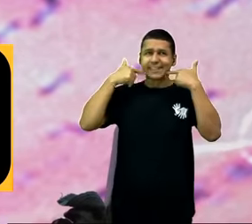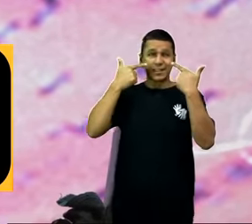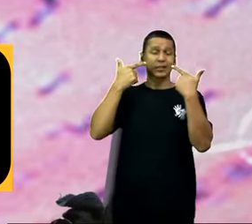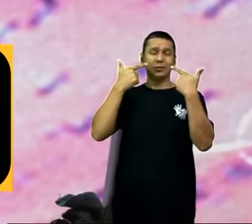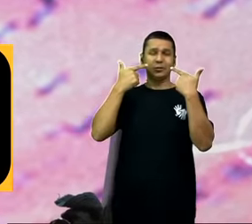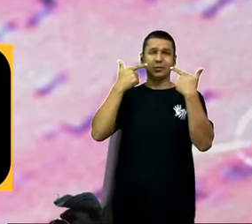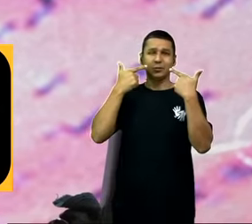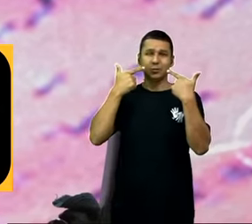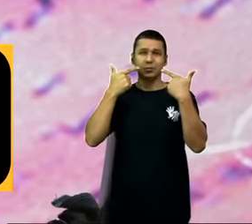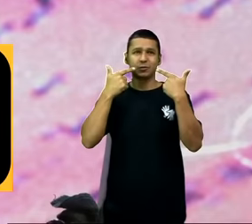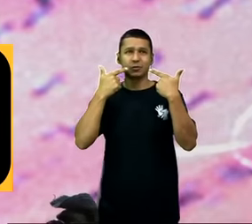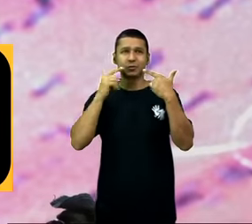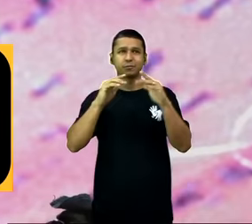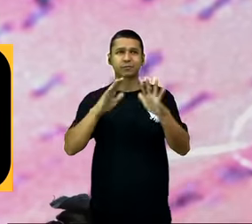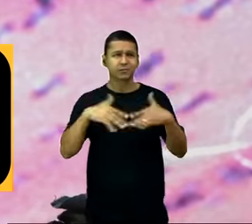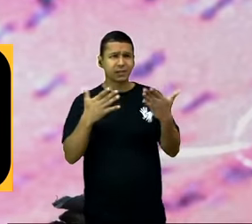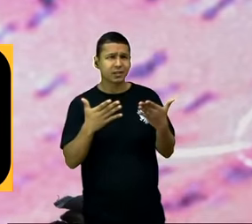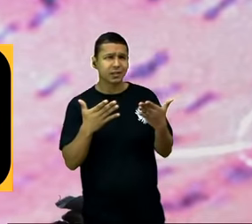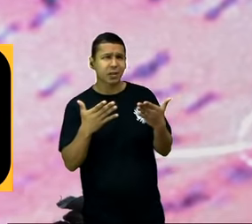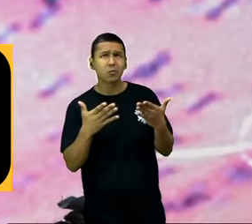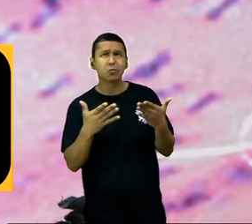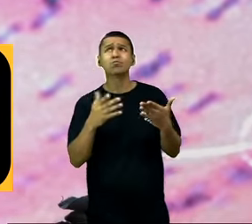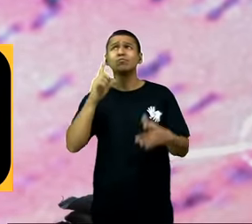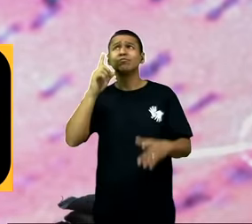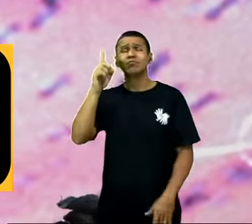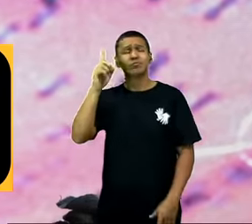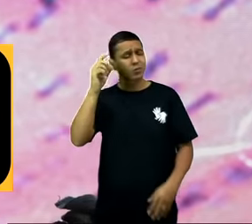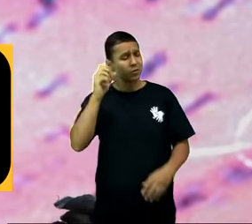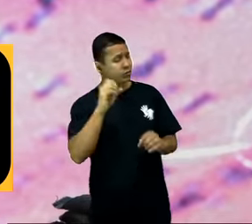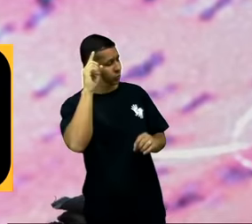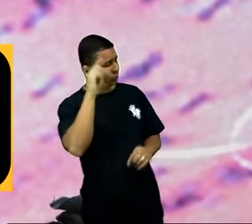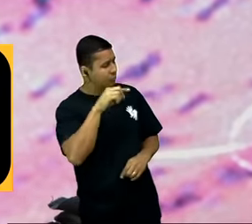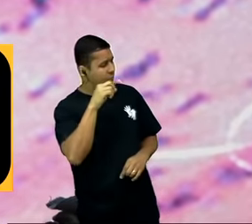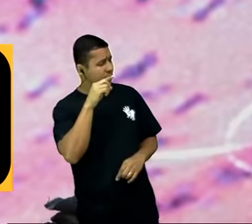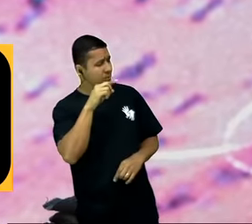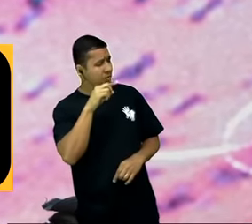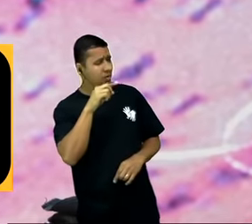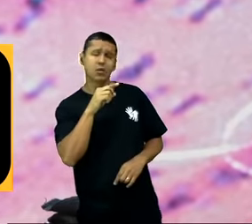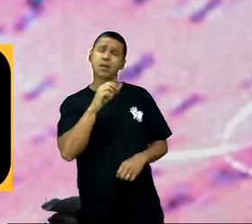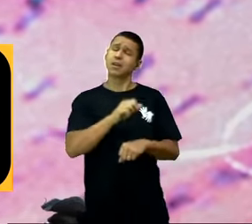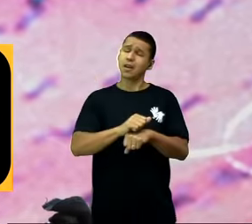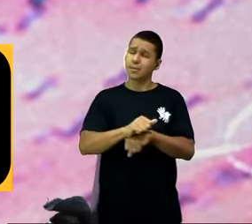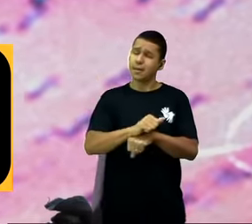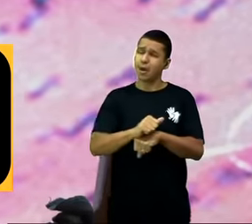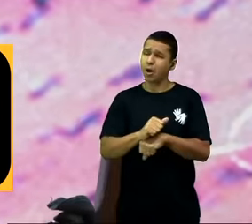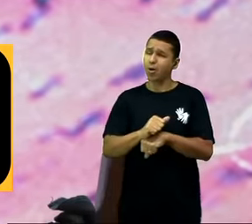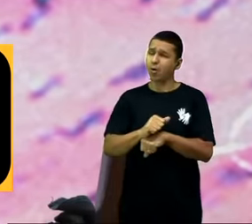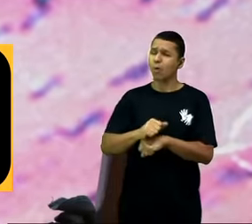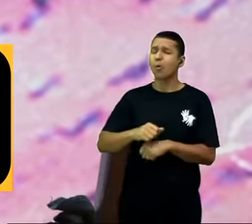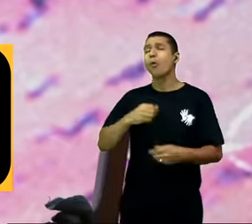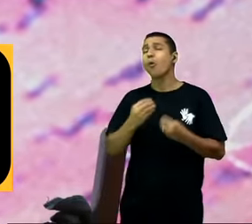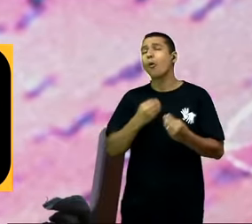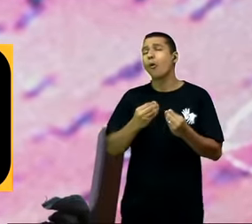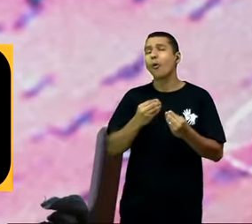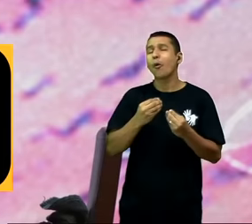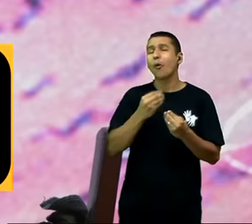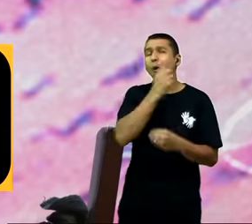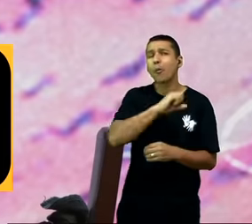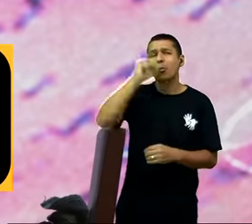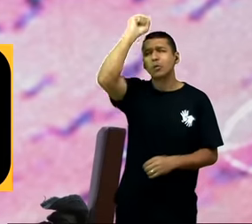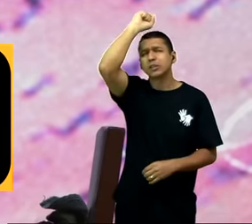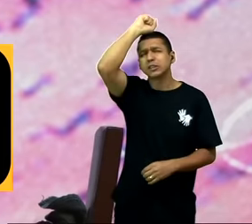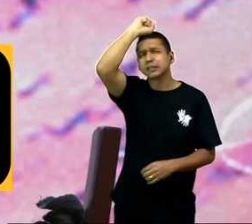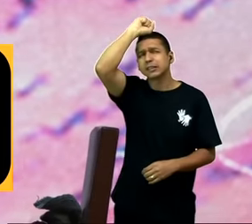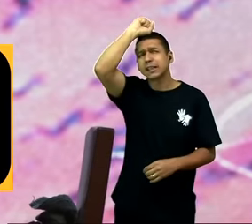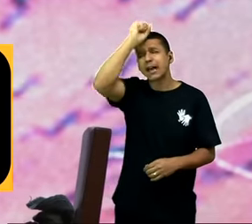acrescentou: quem diria a Abraão que Sara amamentaria um filho? Contudo, eu lhe dei um filho na sua velhice.